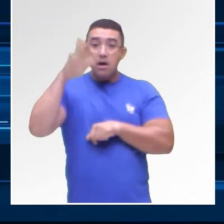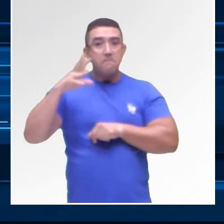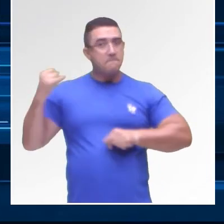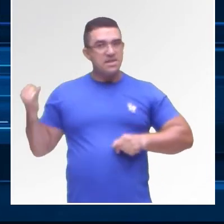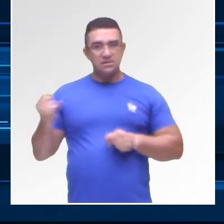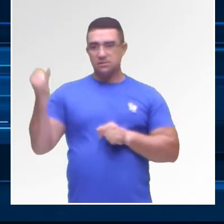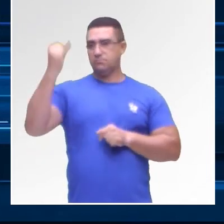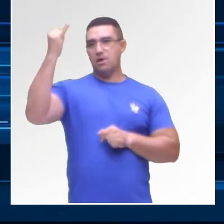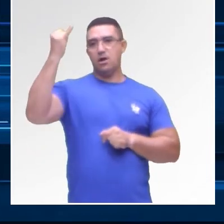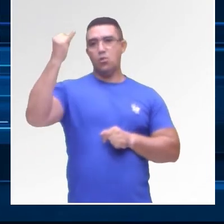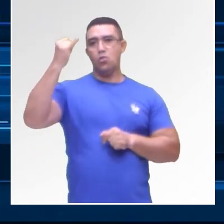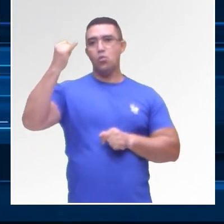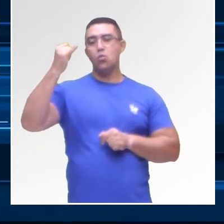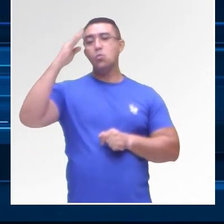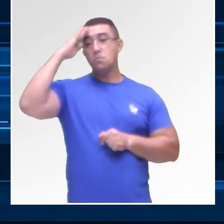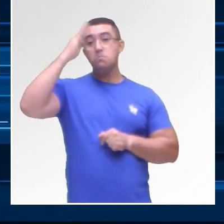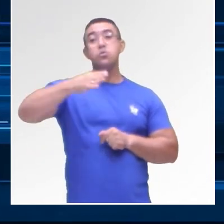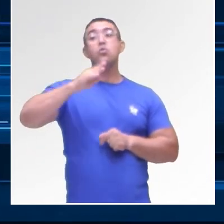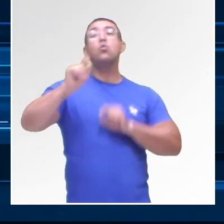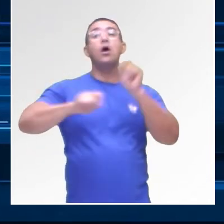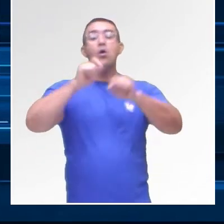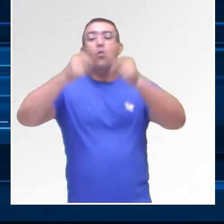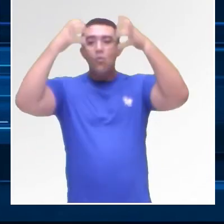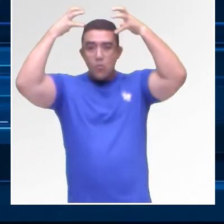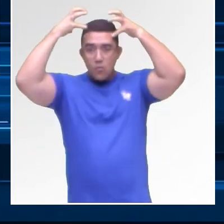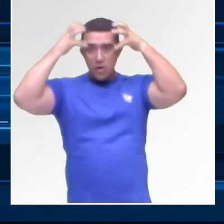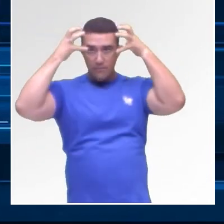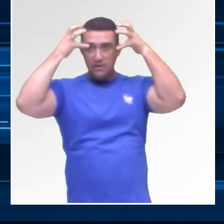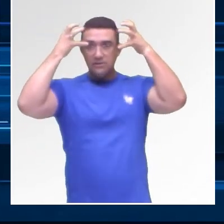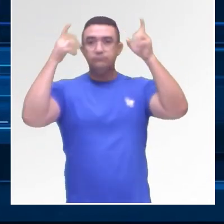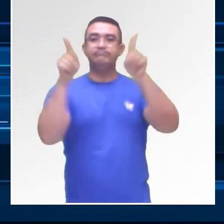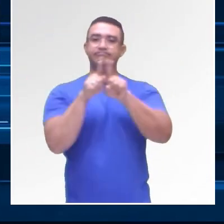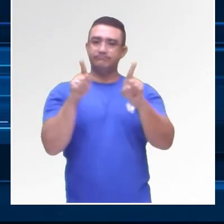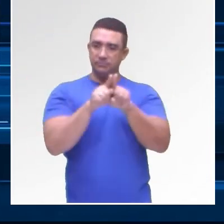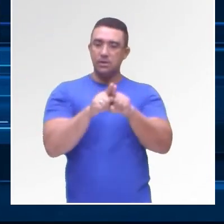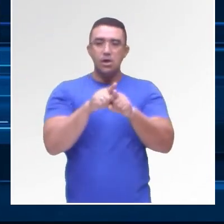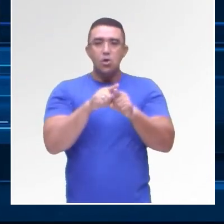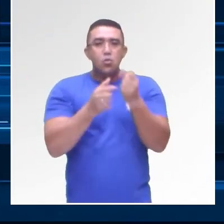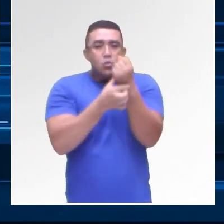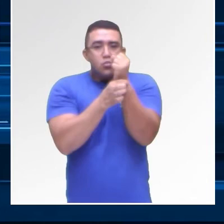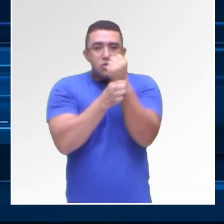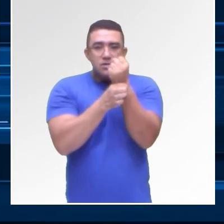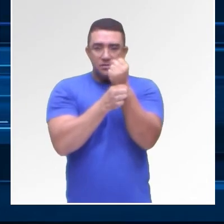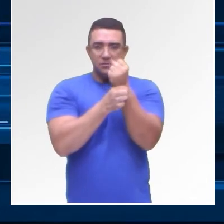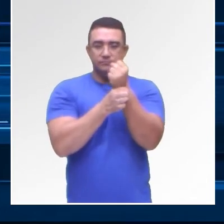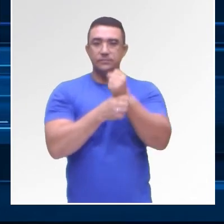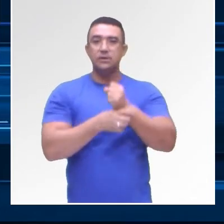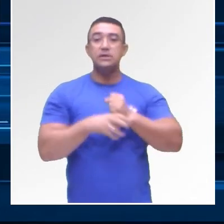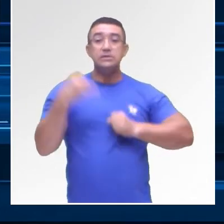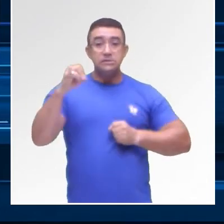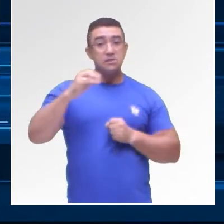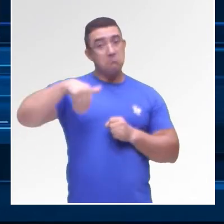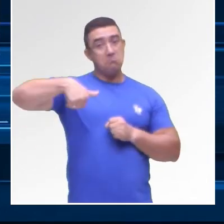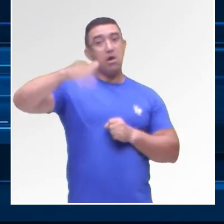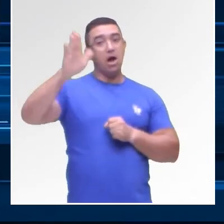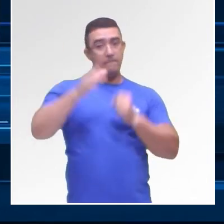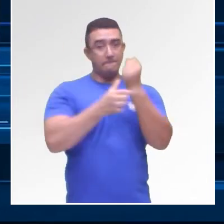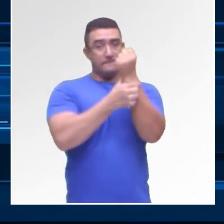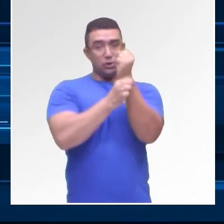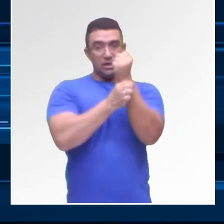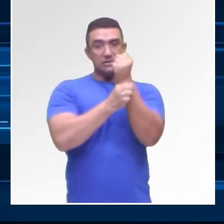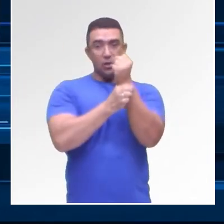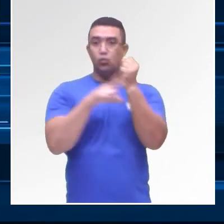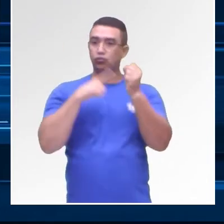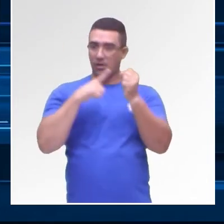mais principal de todos é o capacete, para proteger a sua cabeça, certo? Então, quanto mais proteção você tiver, melhor